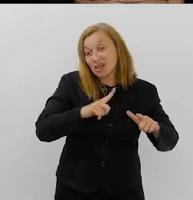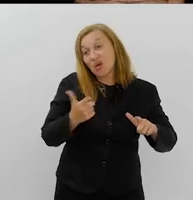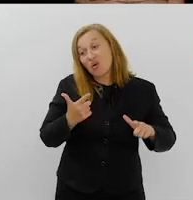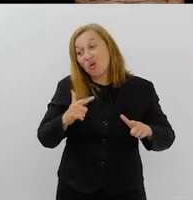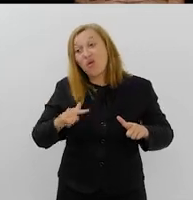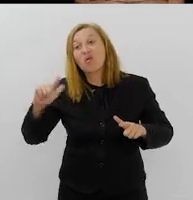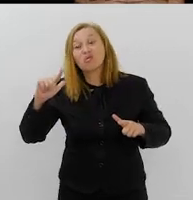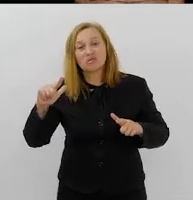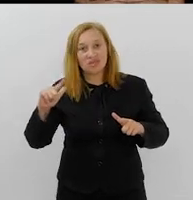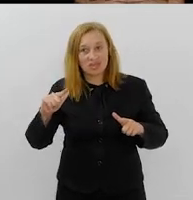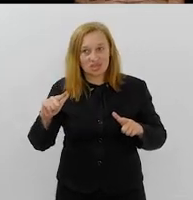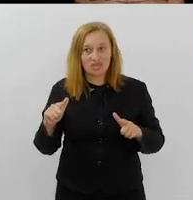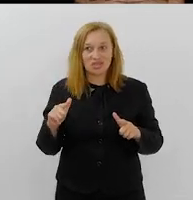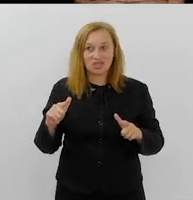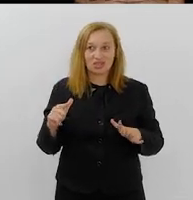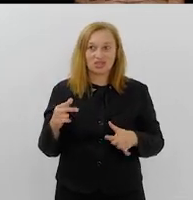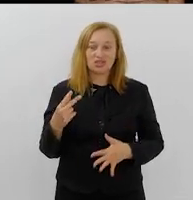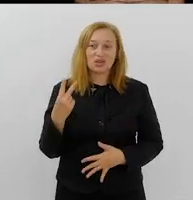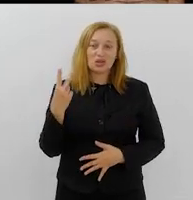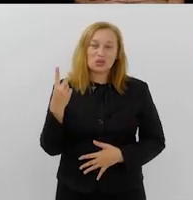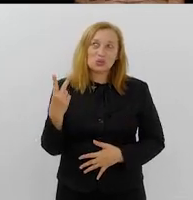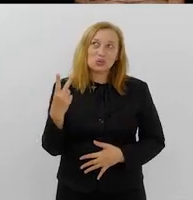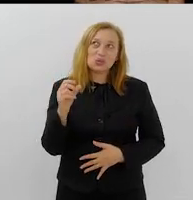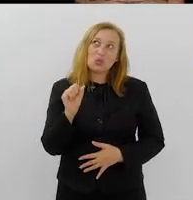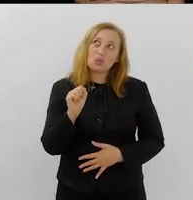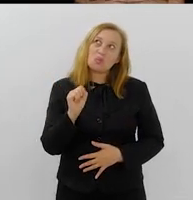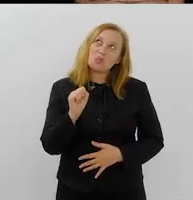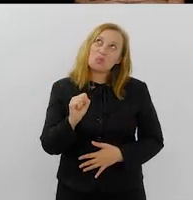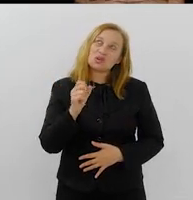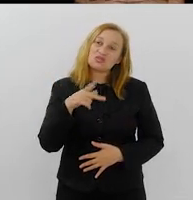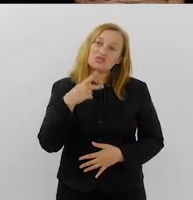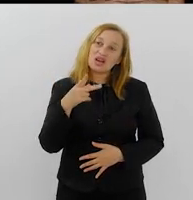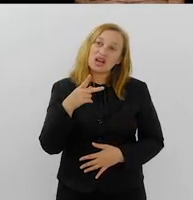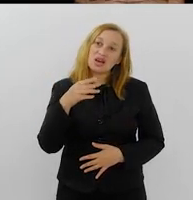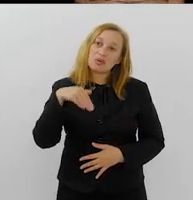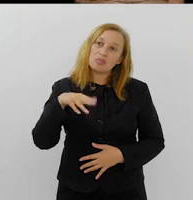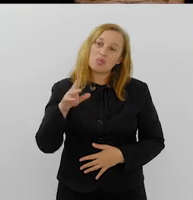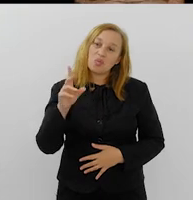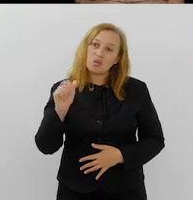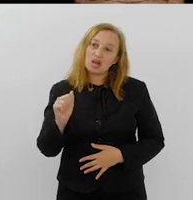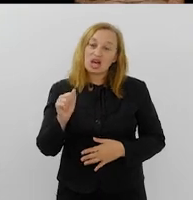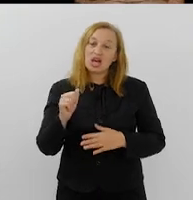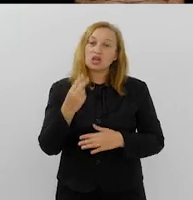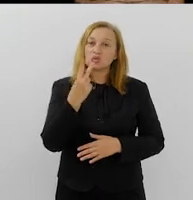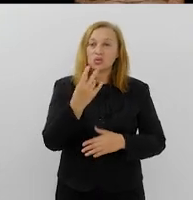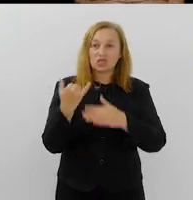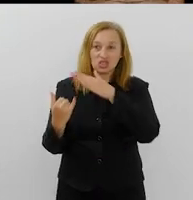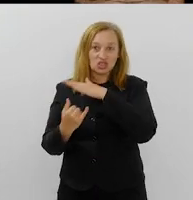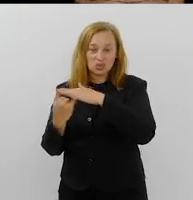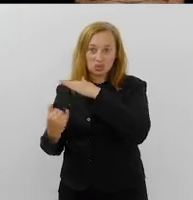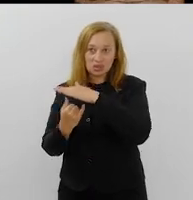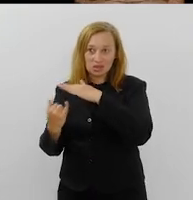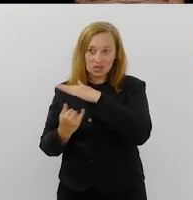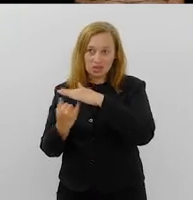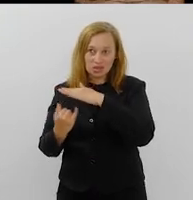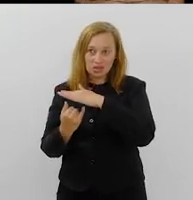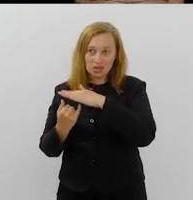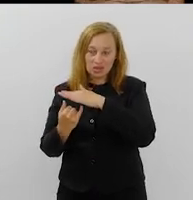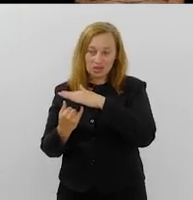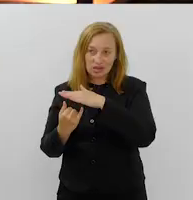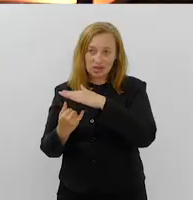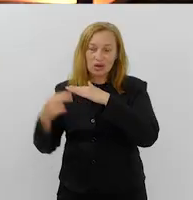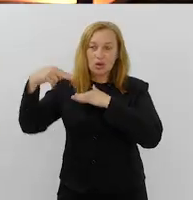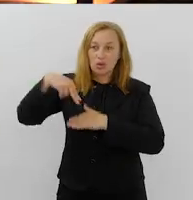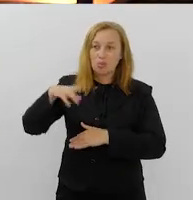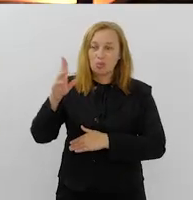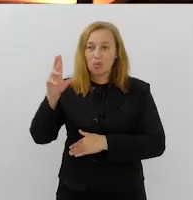você tem outras duas, como é que eu posso chamar o Muda? Duas instituições, né? O